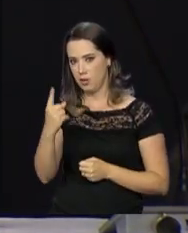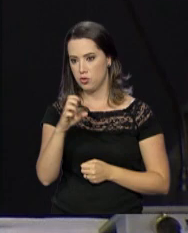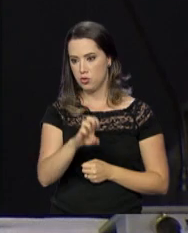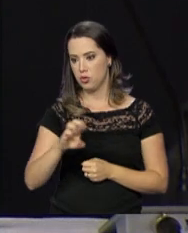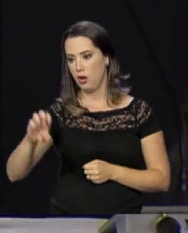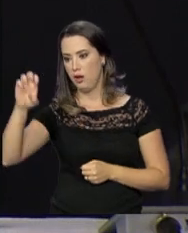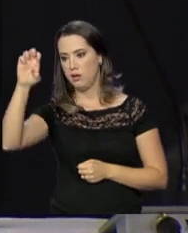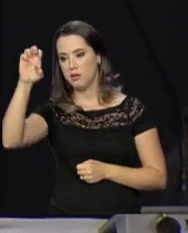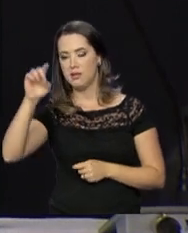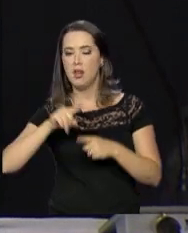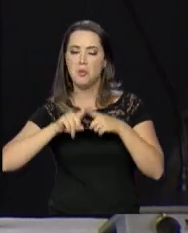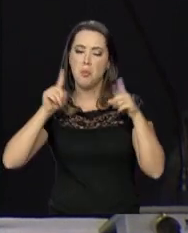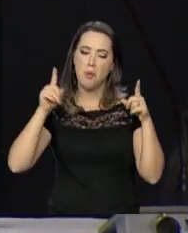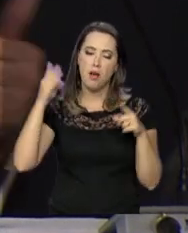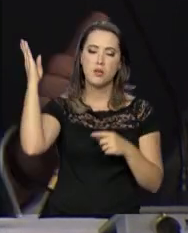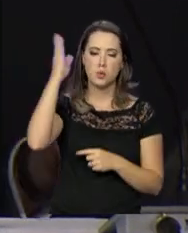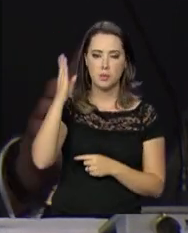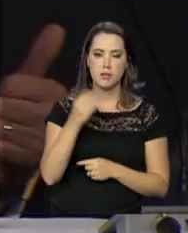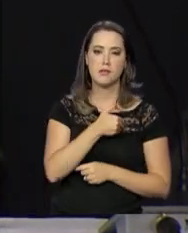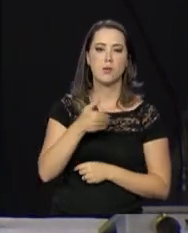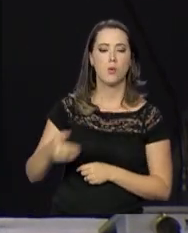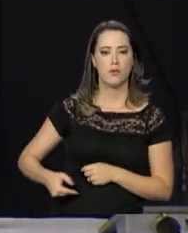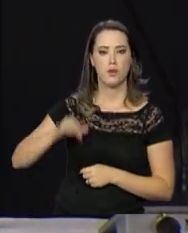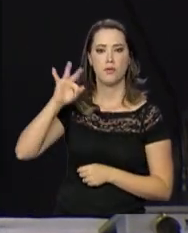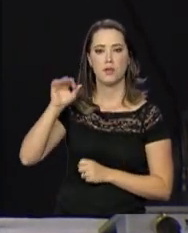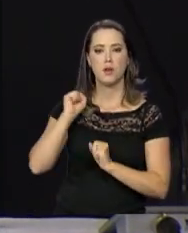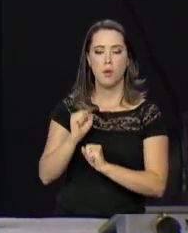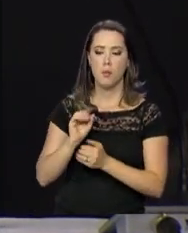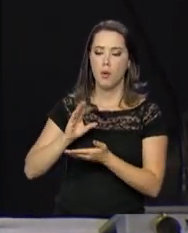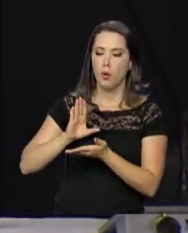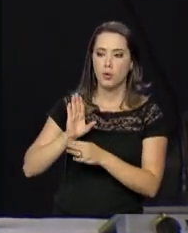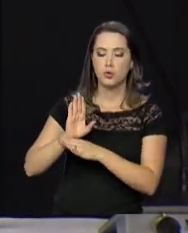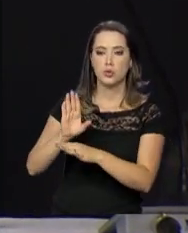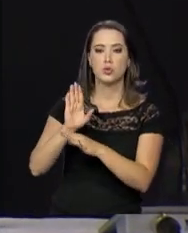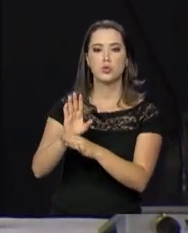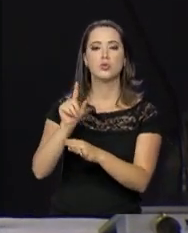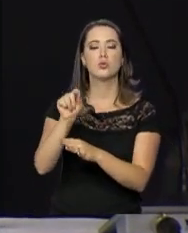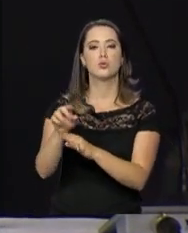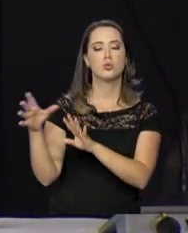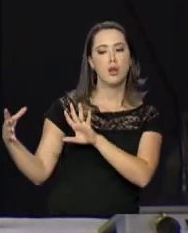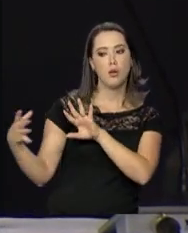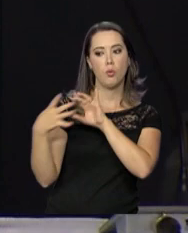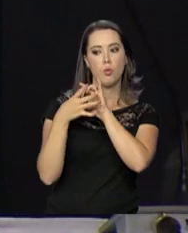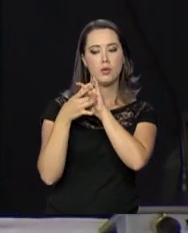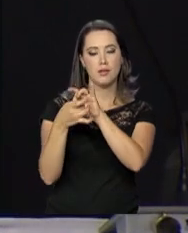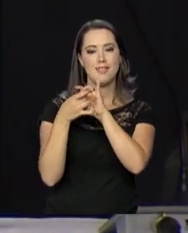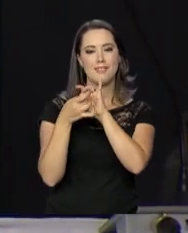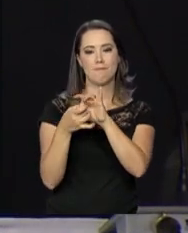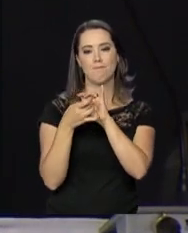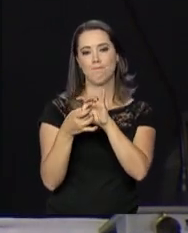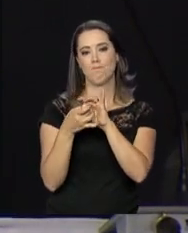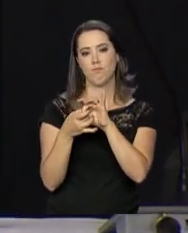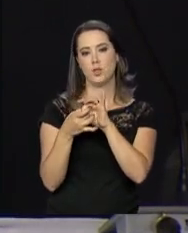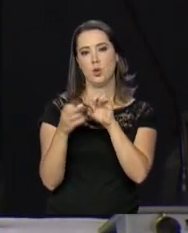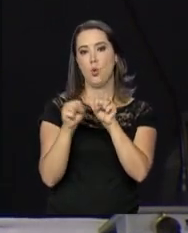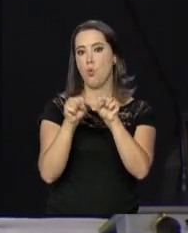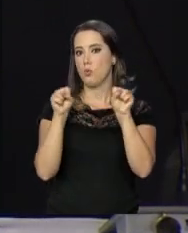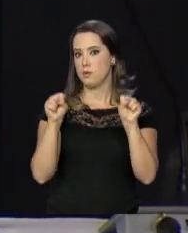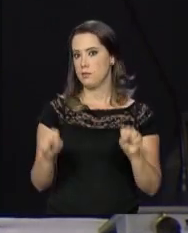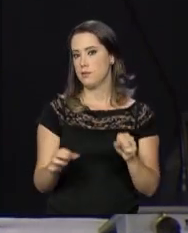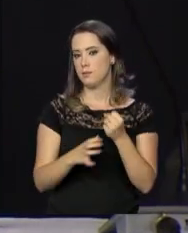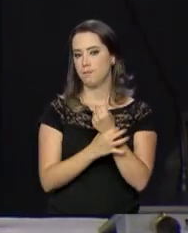dos estados e dos municípios, que nós façamos aquilo que o Raul mencionou, ou seja, a integração do sistema de segurança pública,